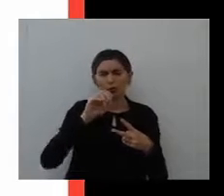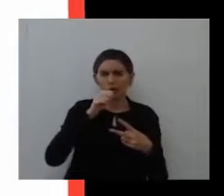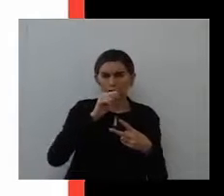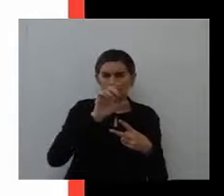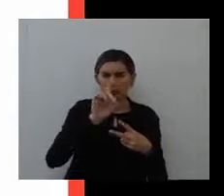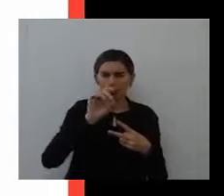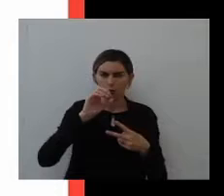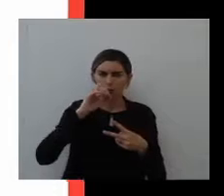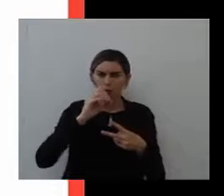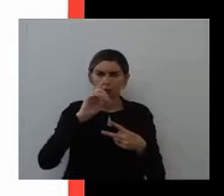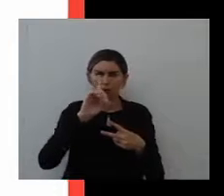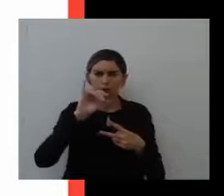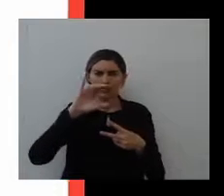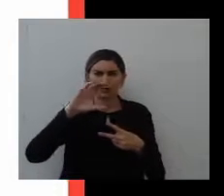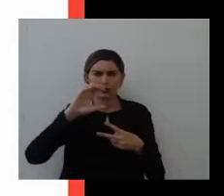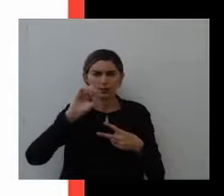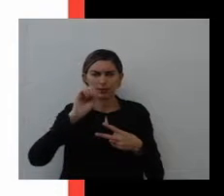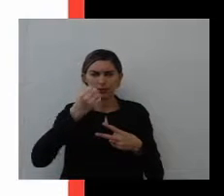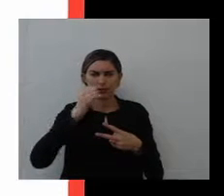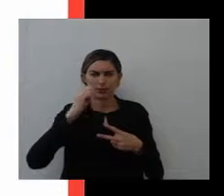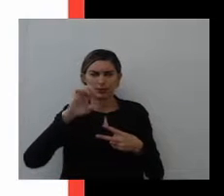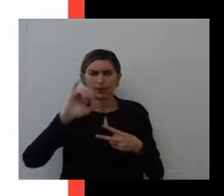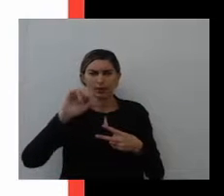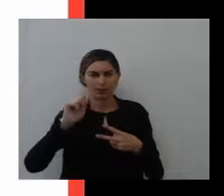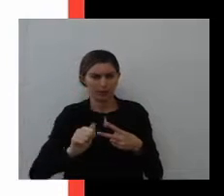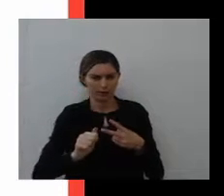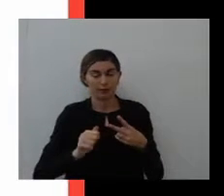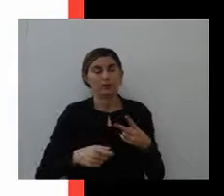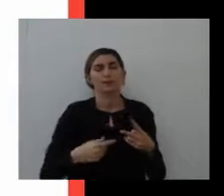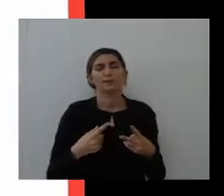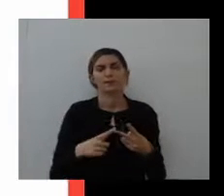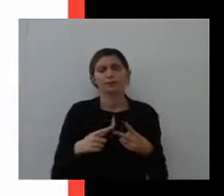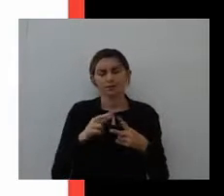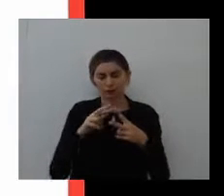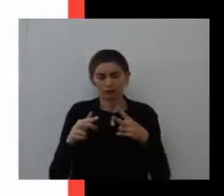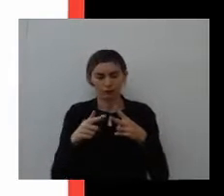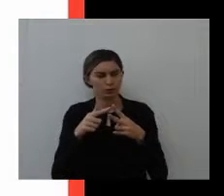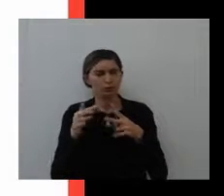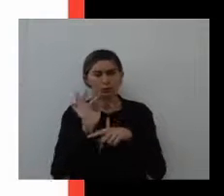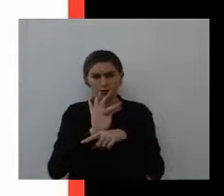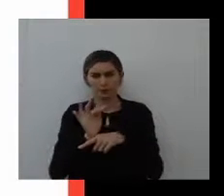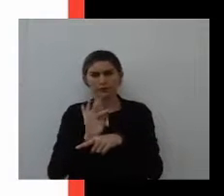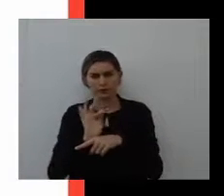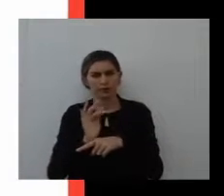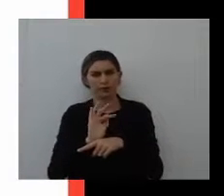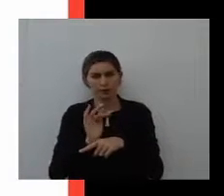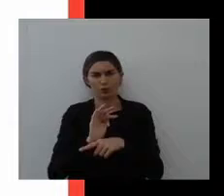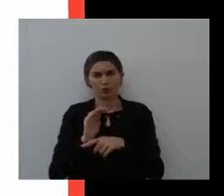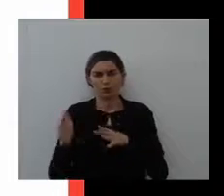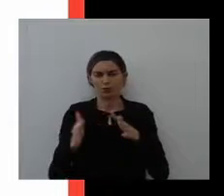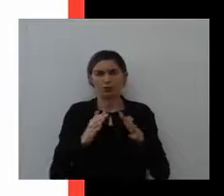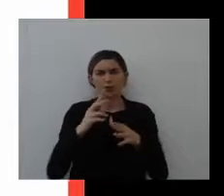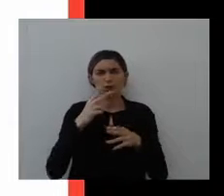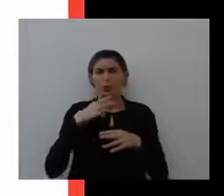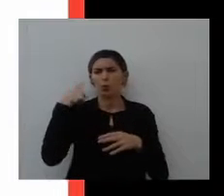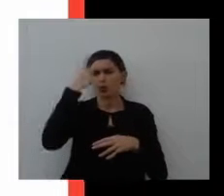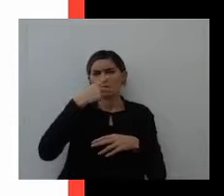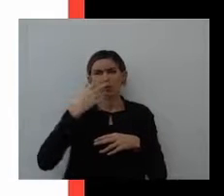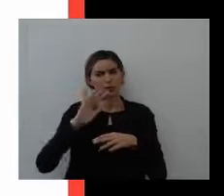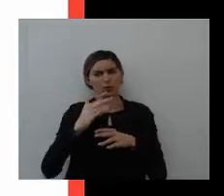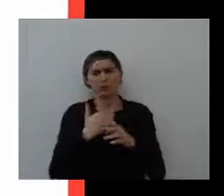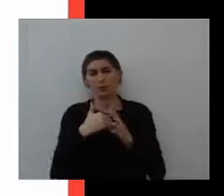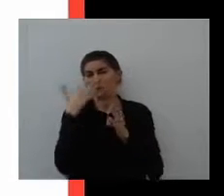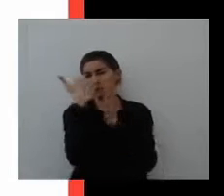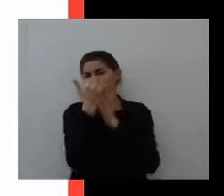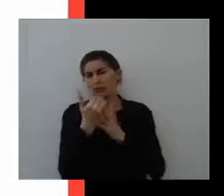de Francis Ford Coppola, produção de Coppola, e que ambos são filmes com duração de mais de 2 horas,